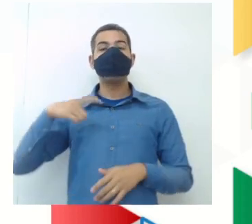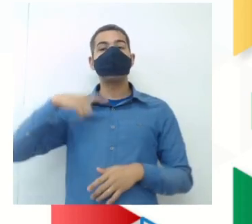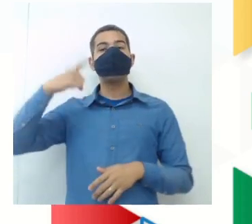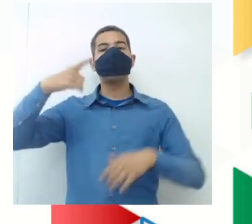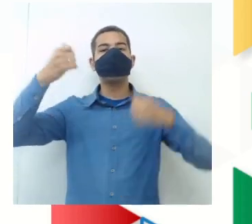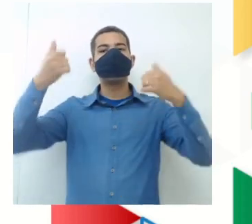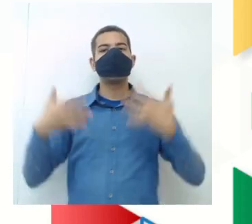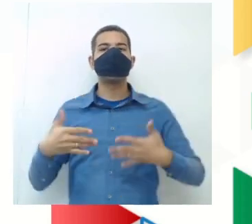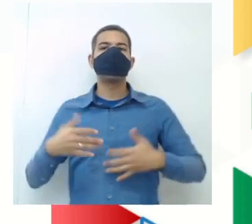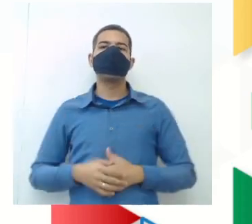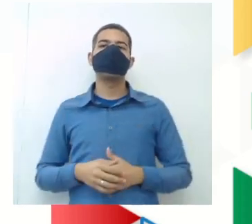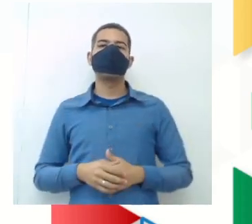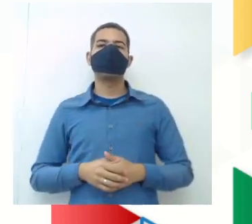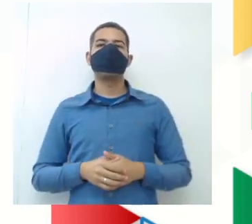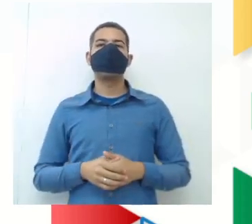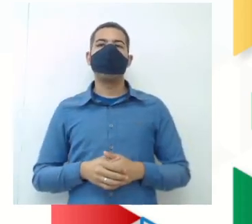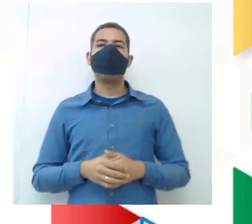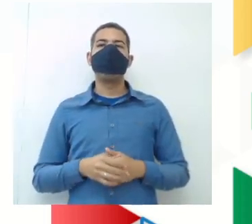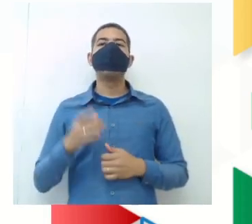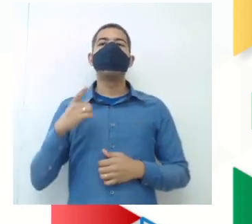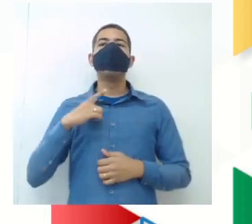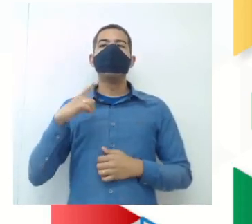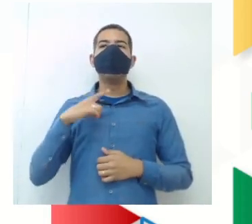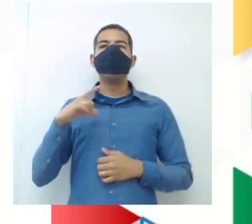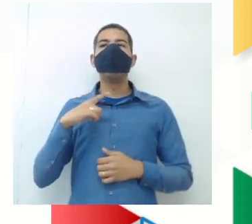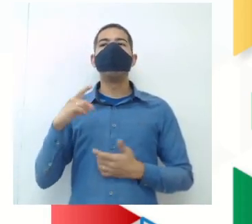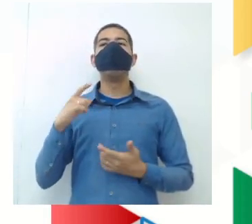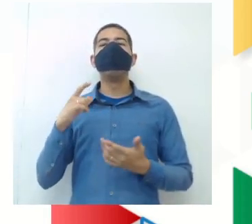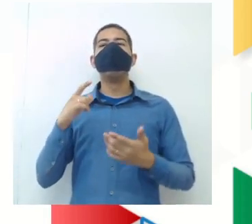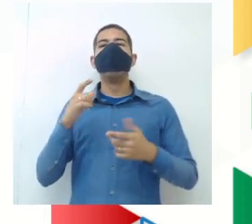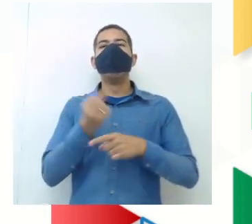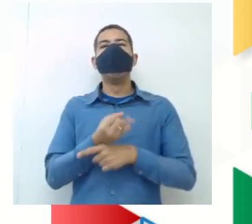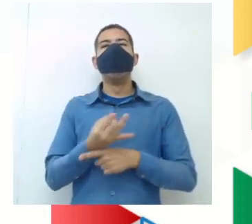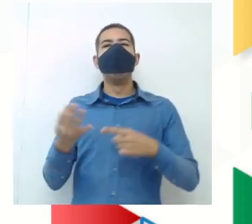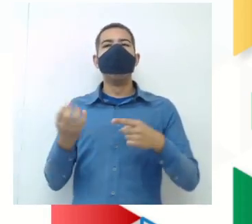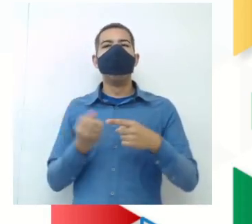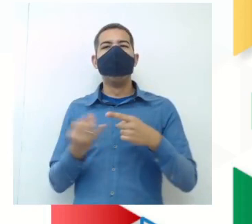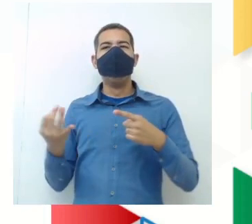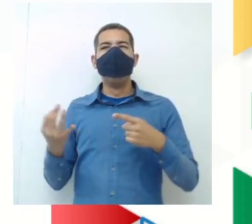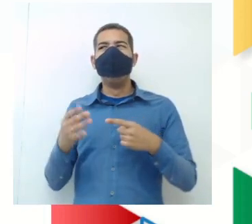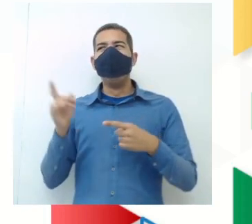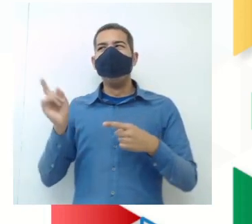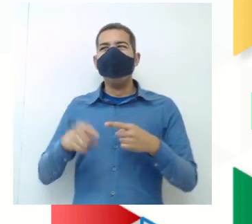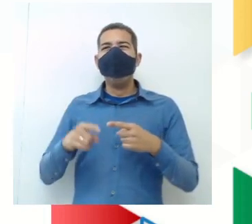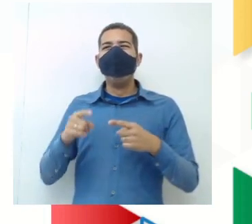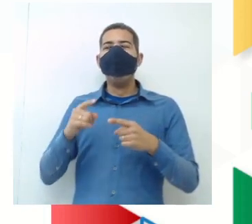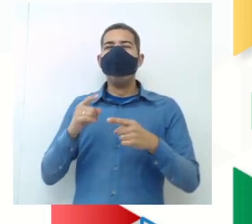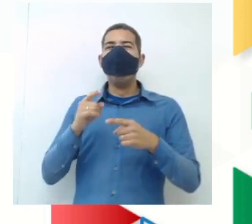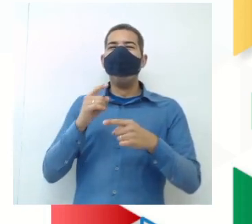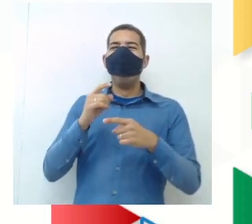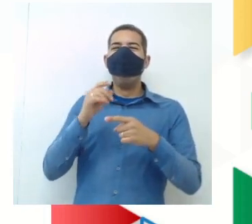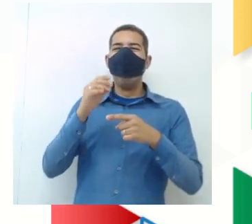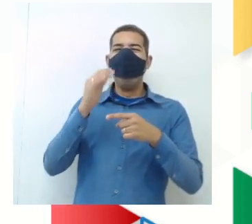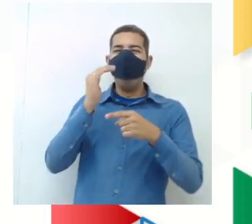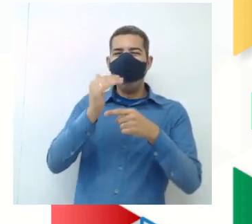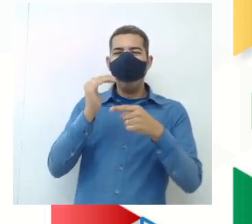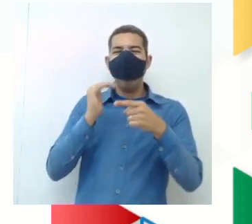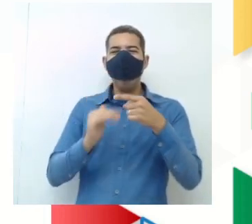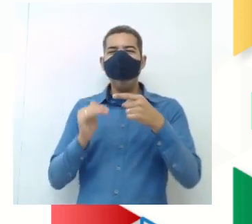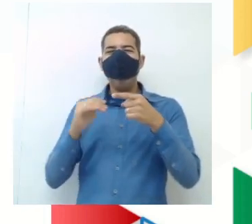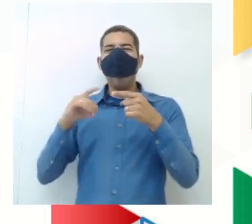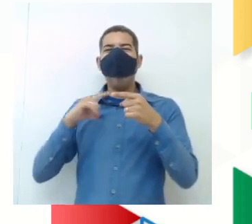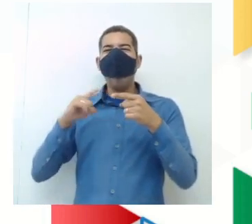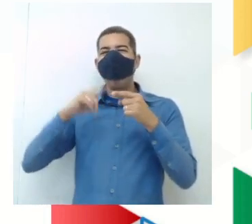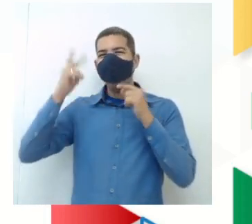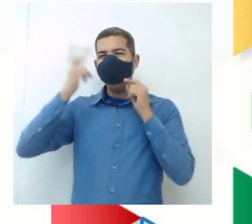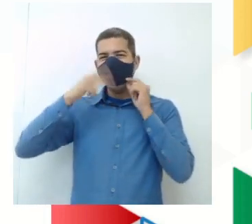para vocês, ó. A fração sendo parte todo, nós vamos ter a mesma